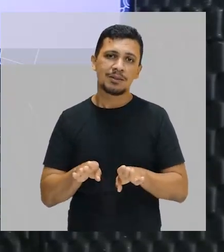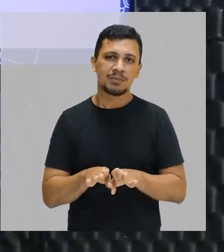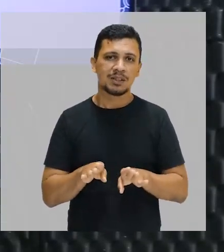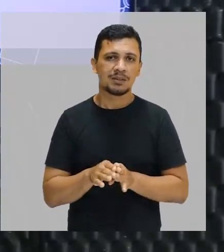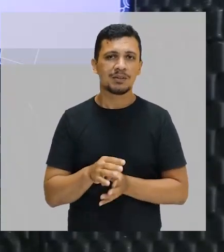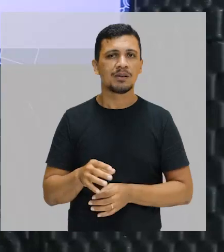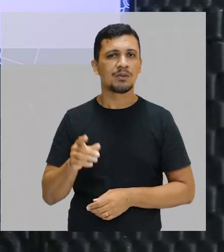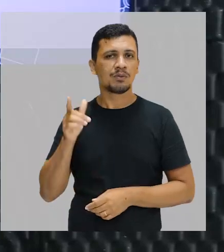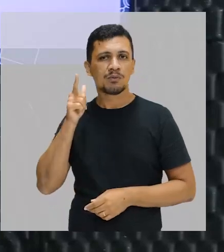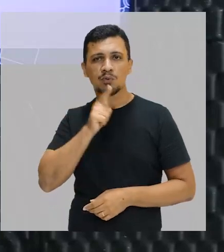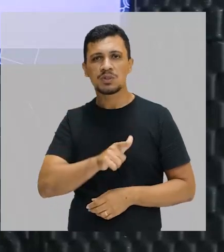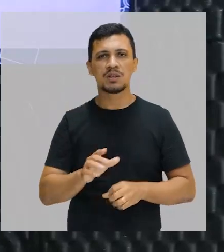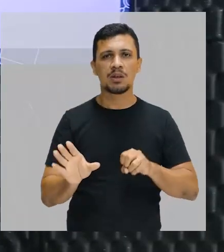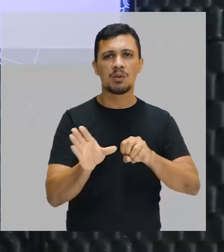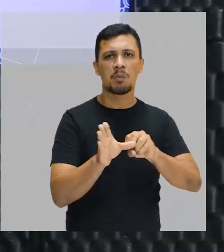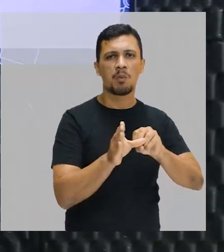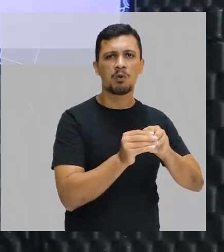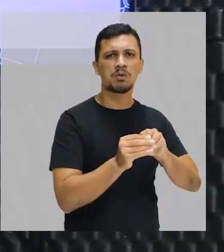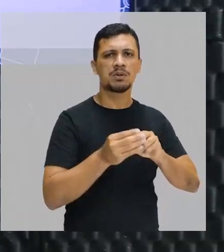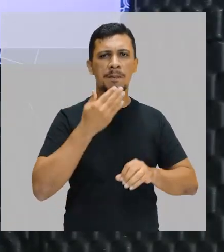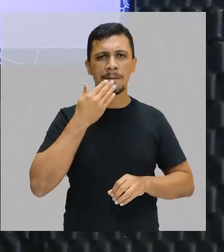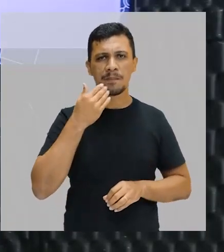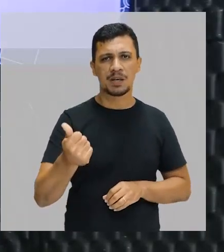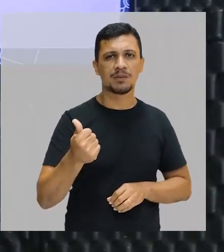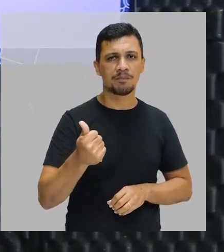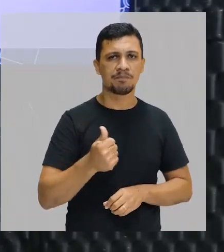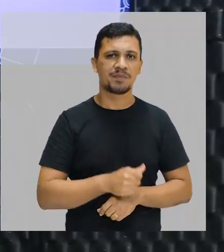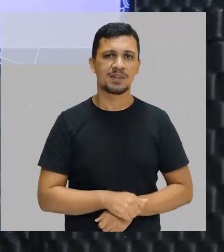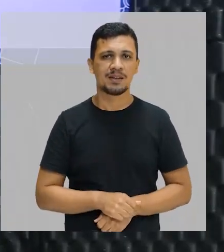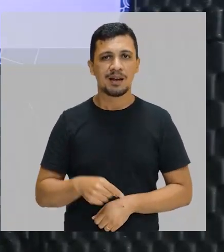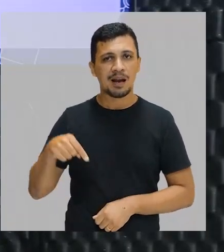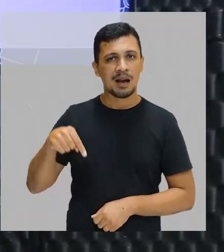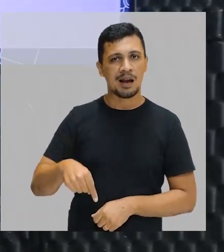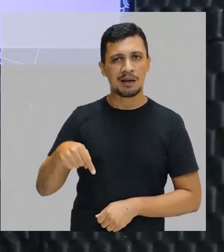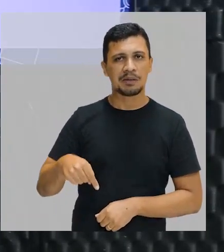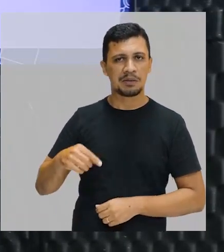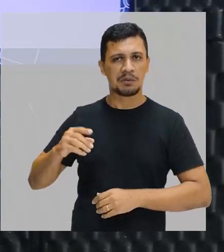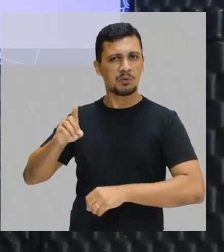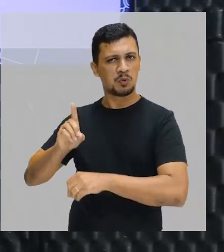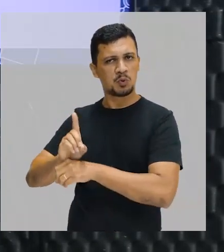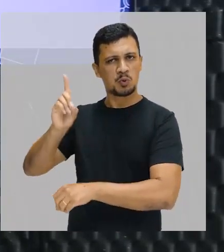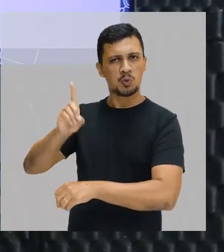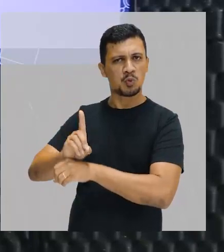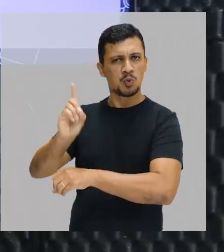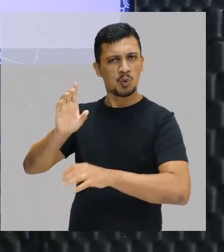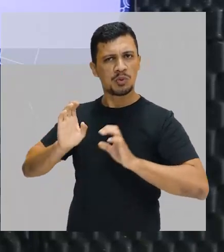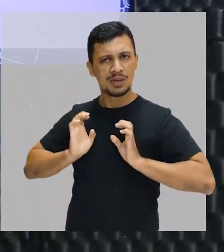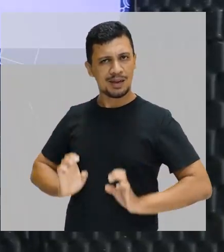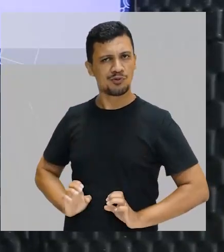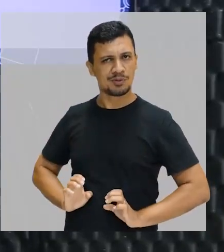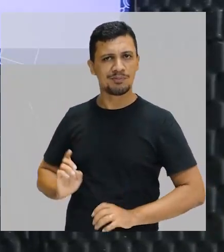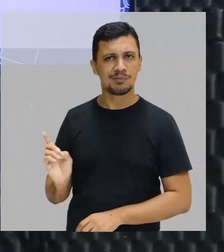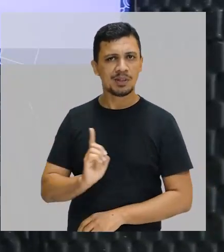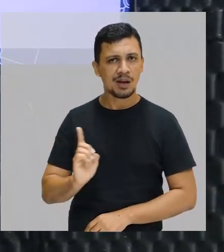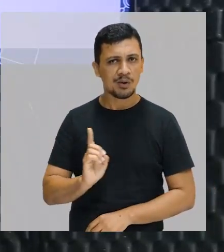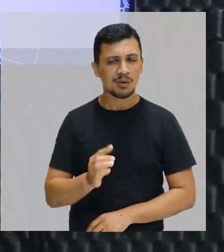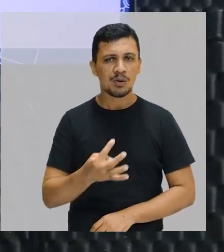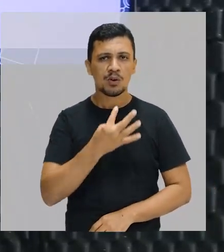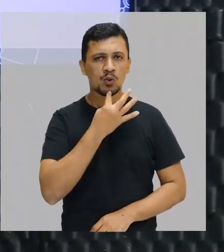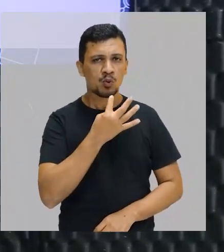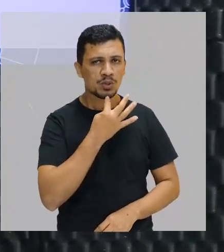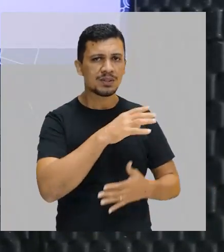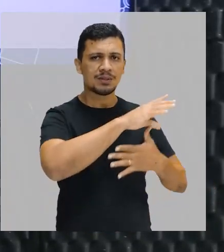constituir um conhecimento muito melhor, ok? Ninguém aqui vai ficar doutor em ética, por exemplo. Nós vamos conhecer os elementos que compõem,